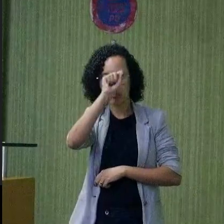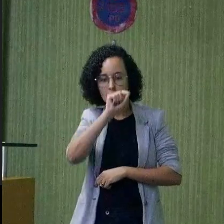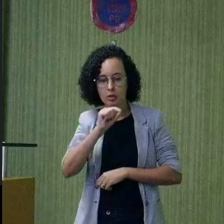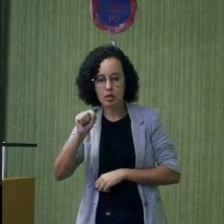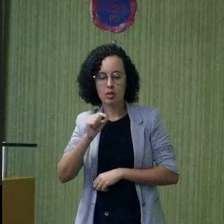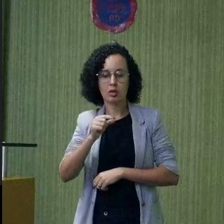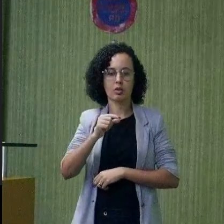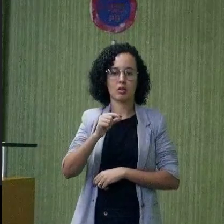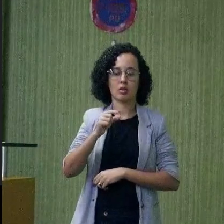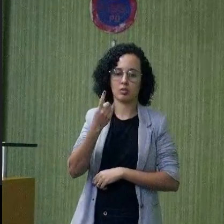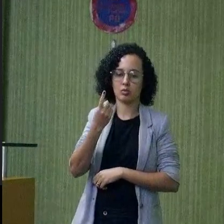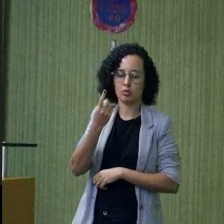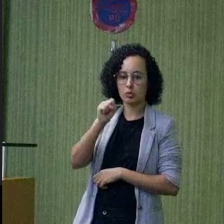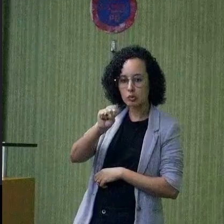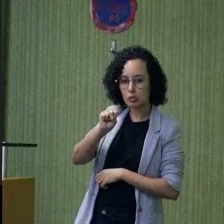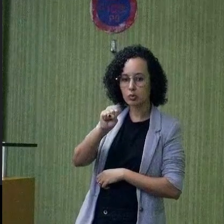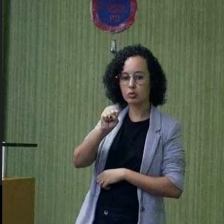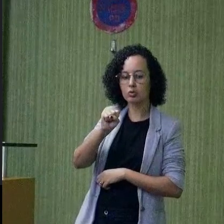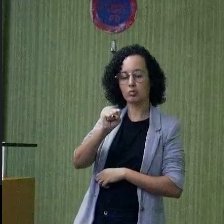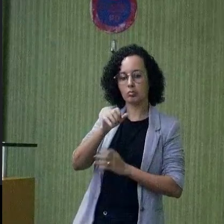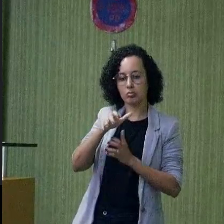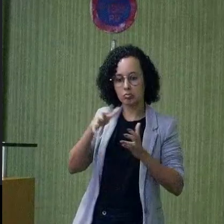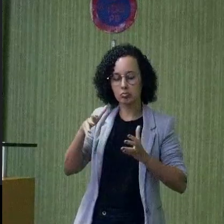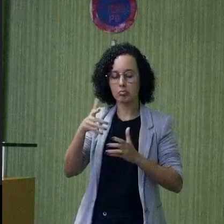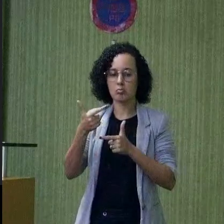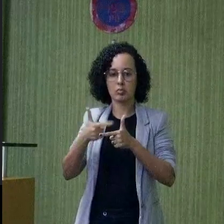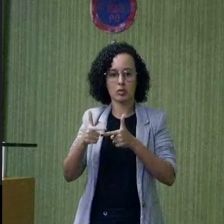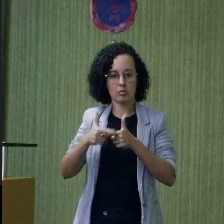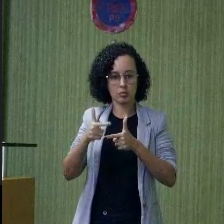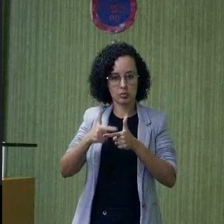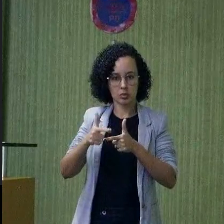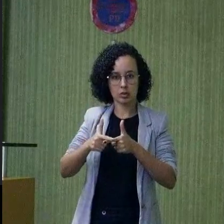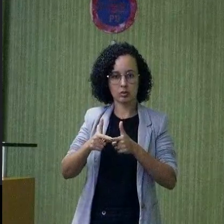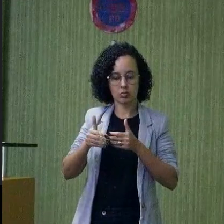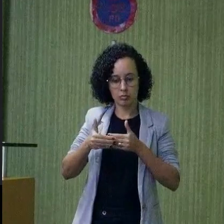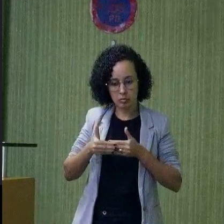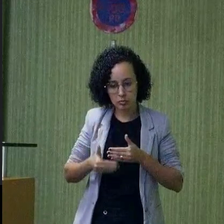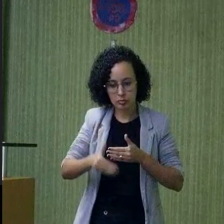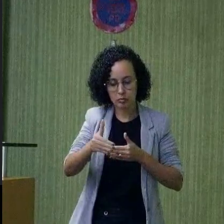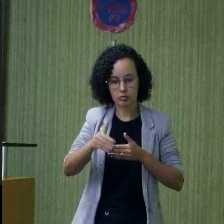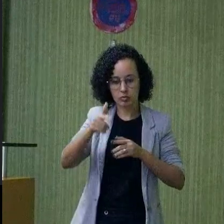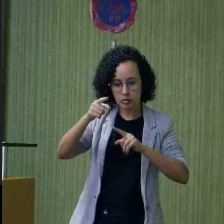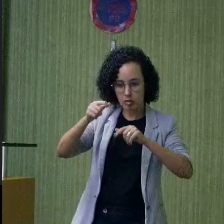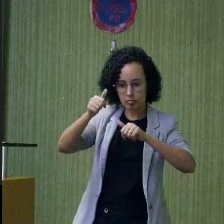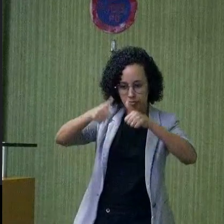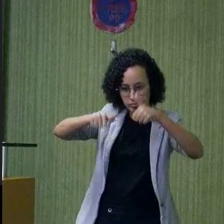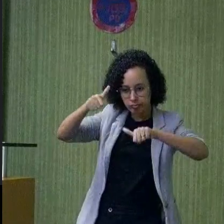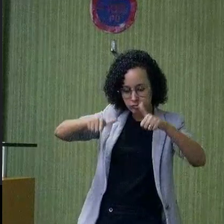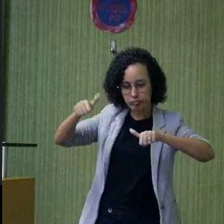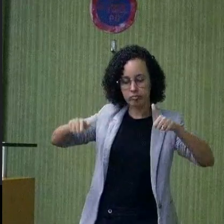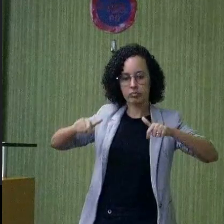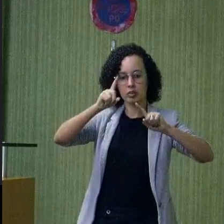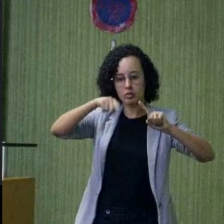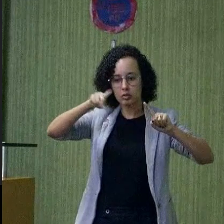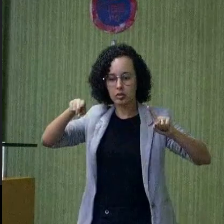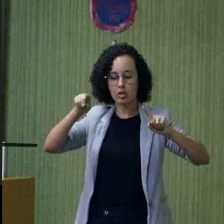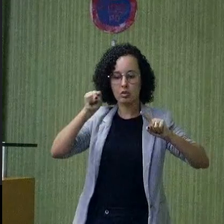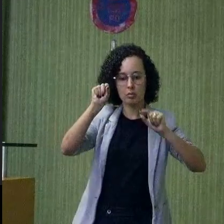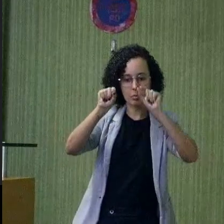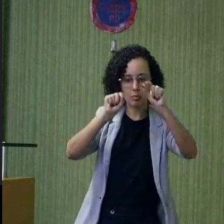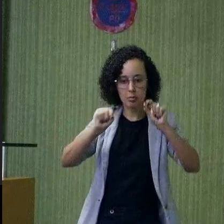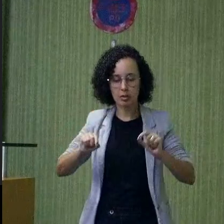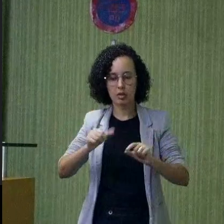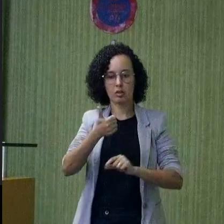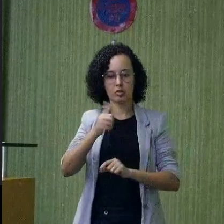problemas estruturantes da Educação Nacional e a partir da análise diagnóstica desses 18 problemas